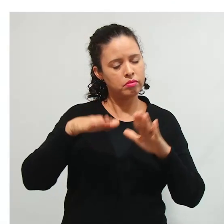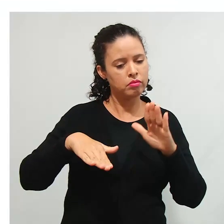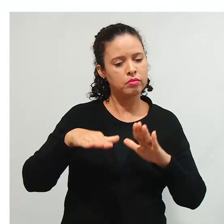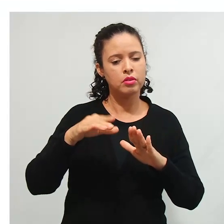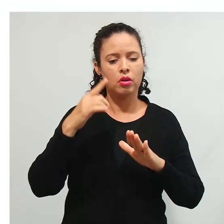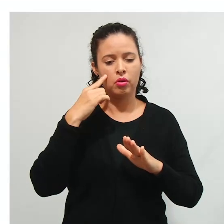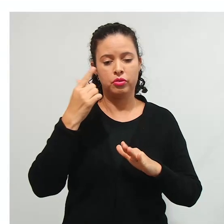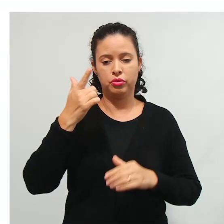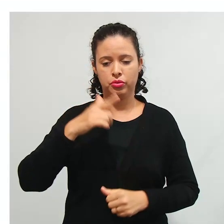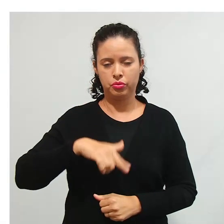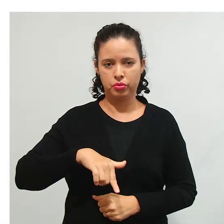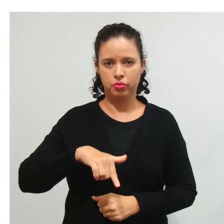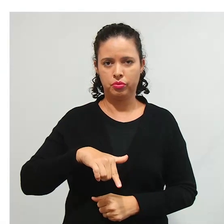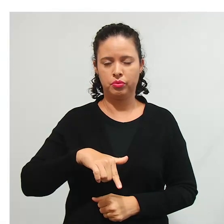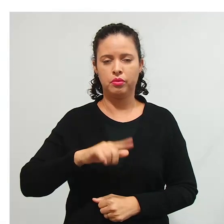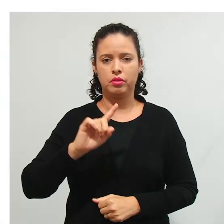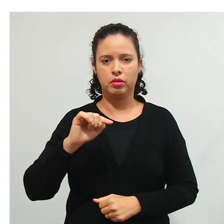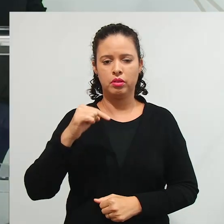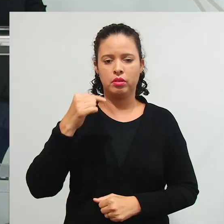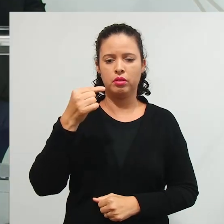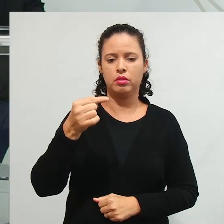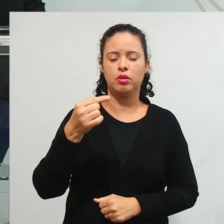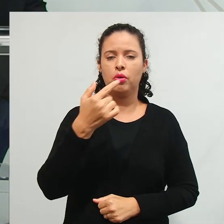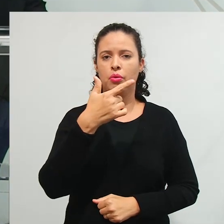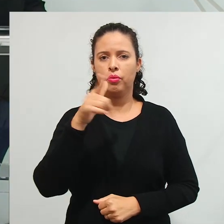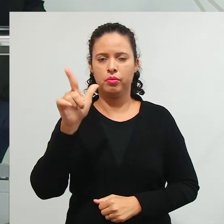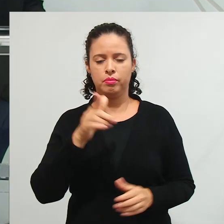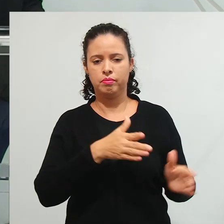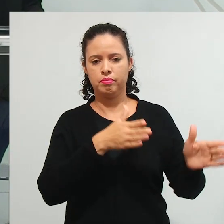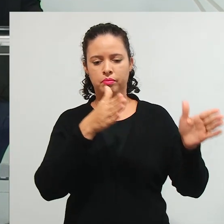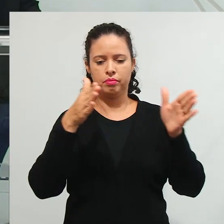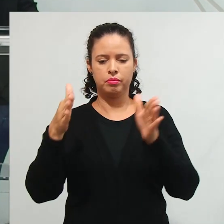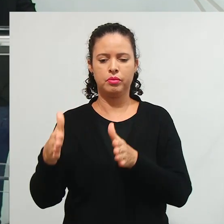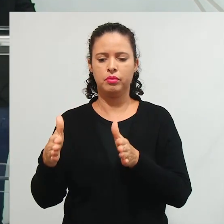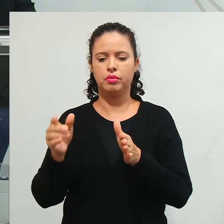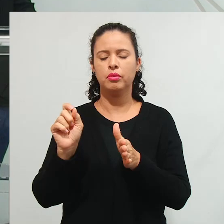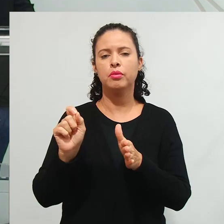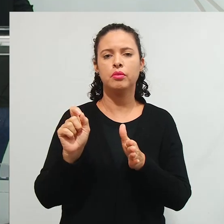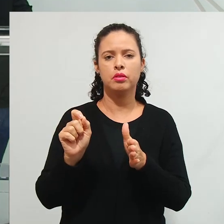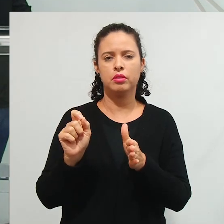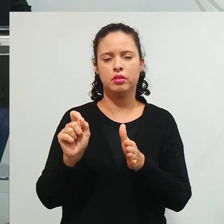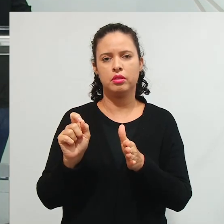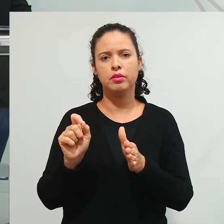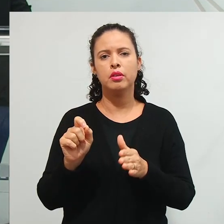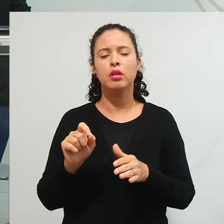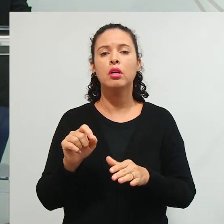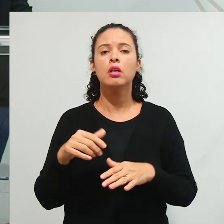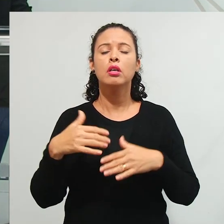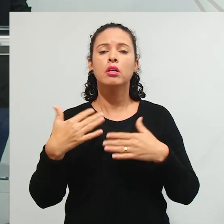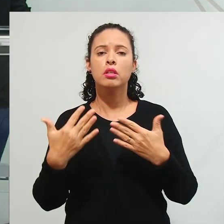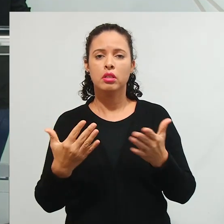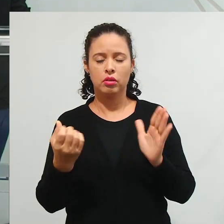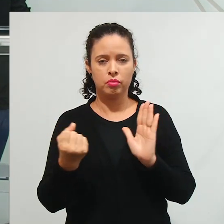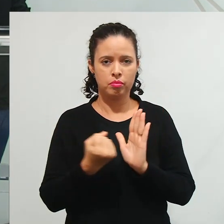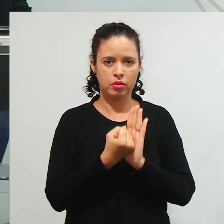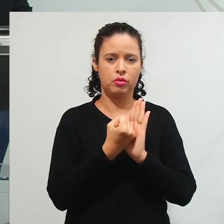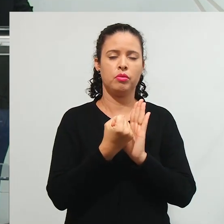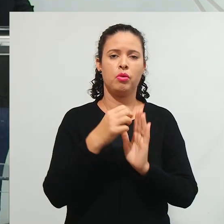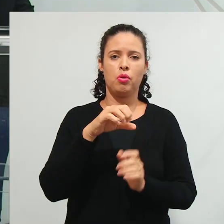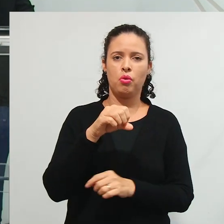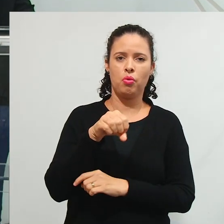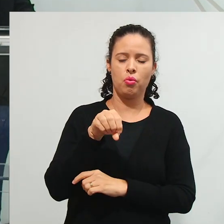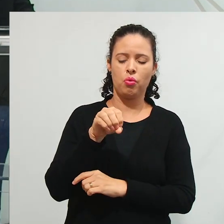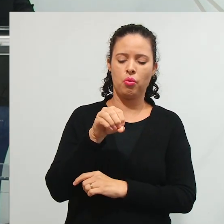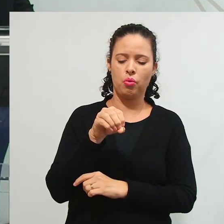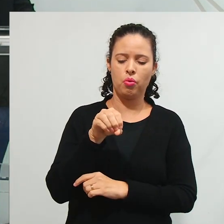aqui comigo novamente, antes da gente falar da outra etapa, que é liquidação. Então, o empenho ordinário.